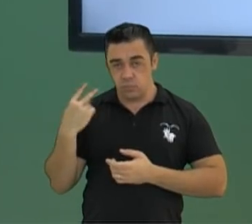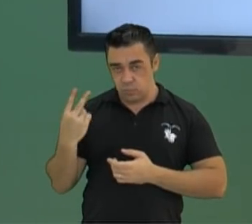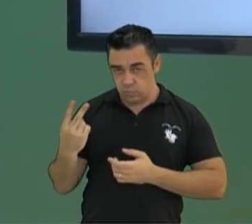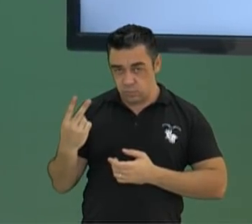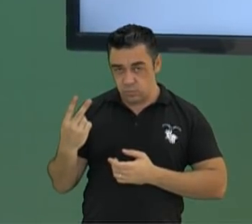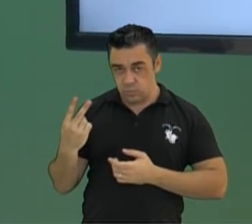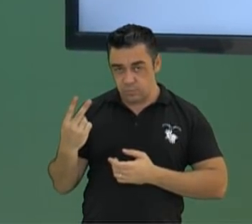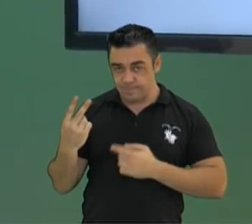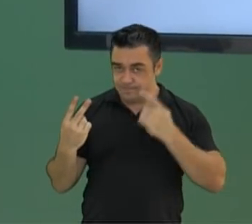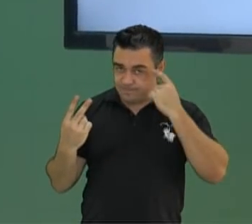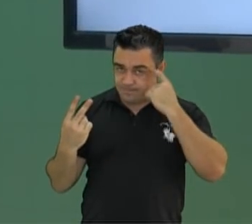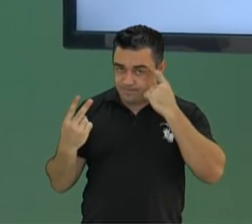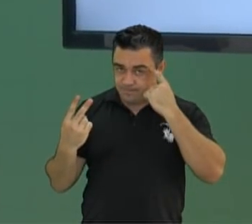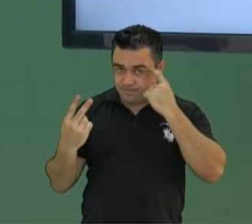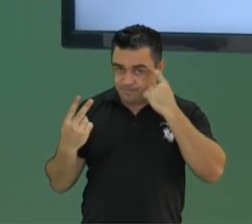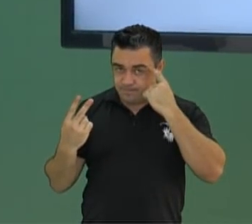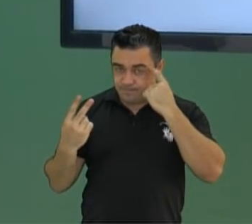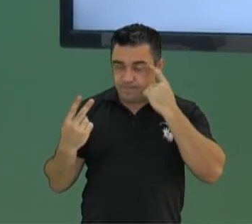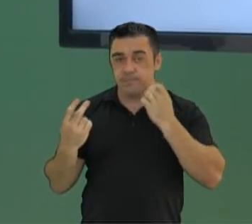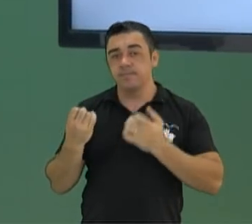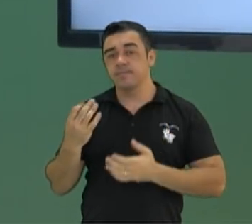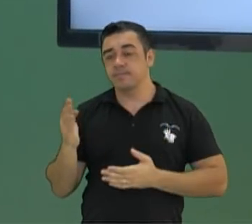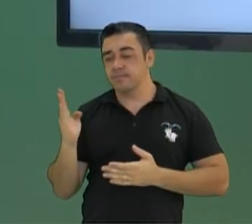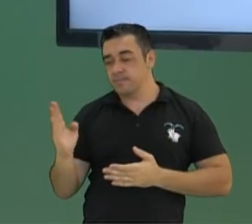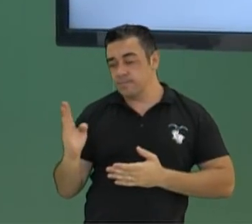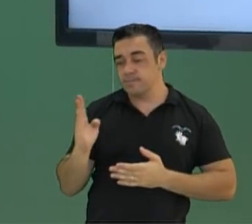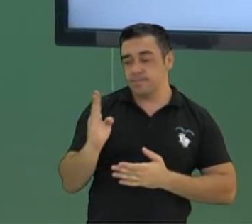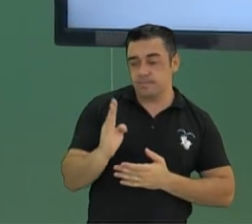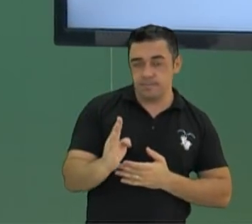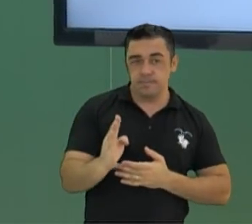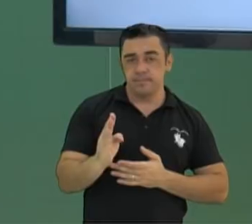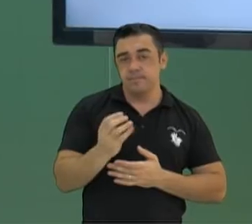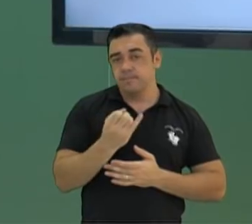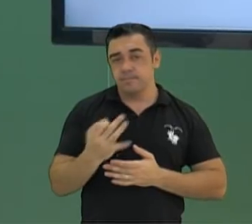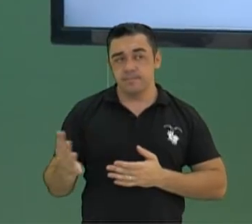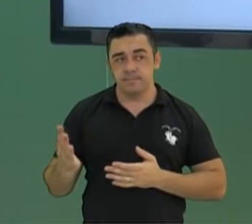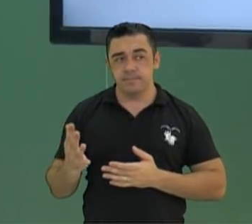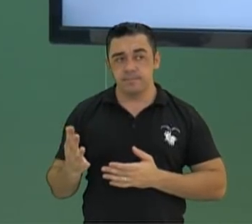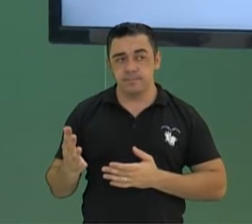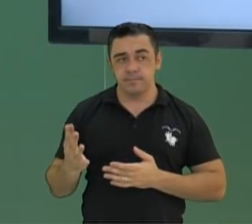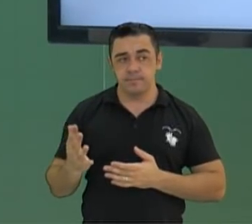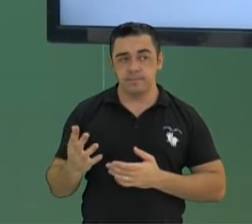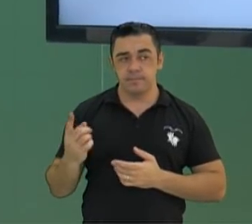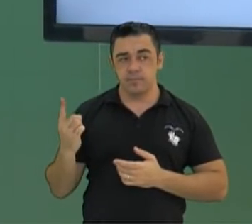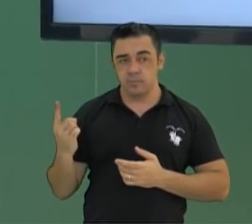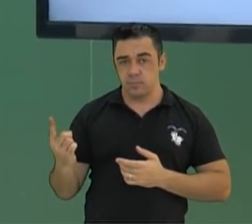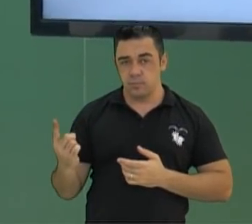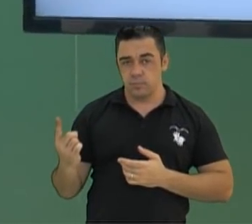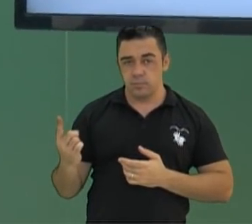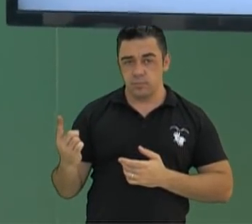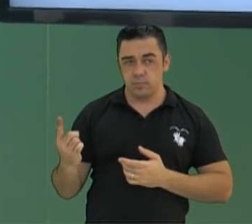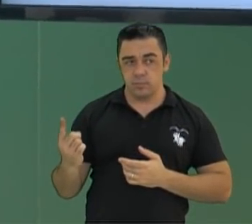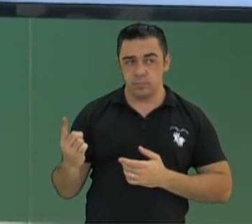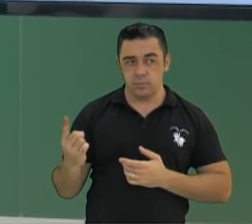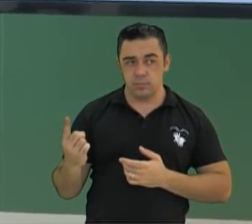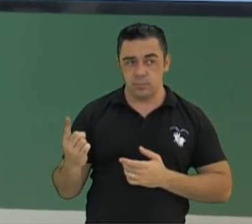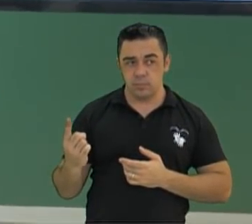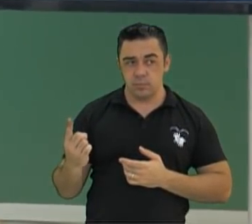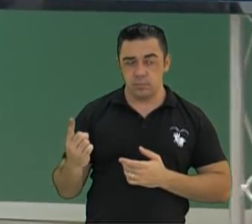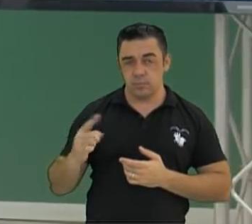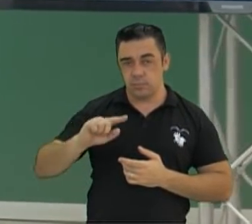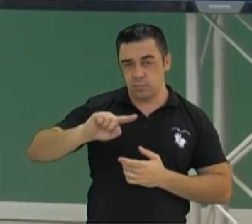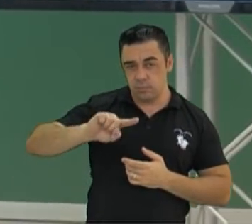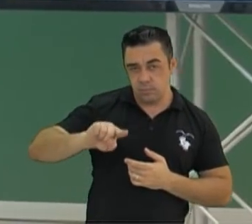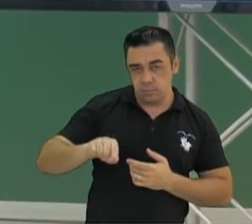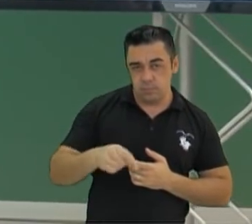uma casa decimal. Quantas casas decimais nós temos aqui, então? 2. Então, aqui no resultado tem que ter